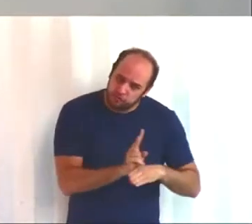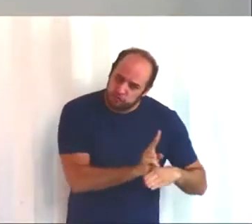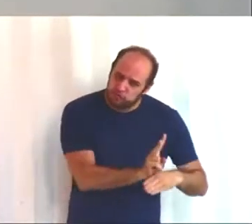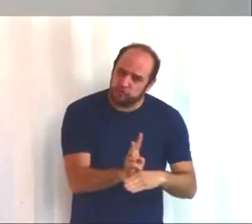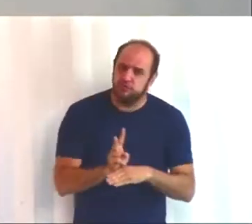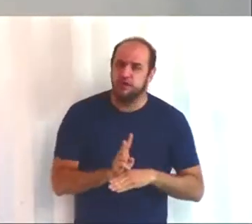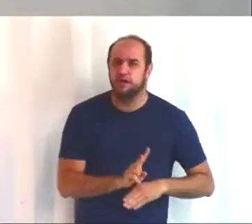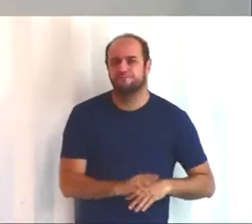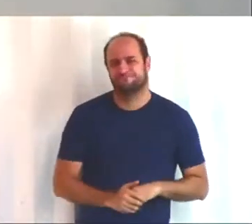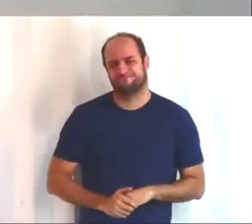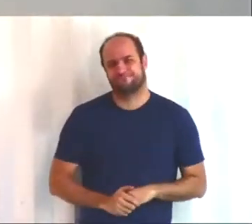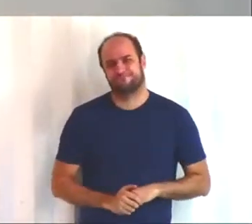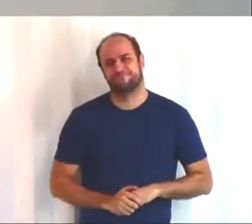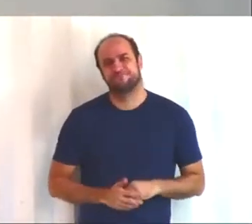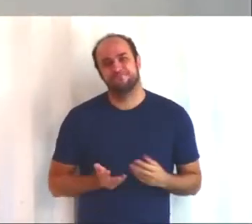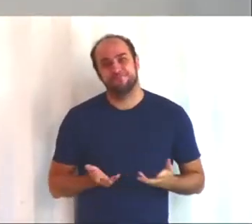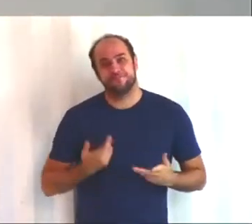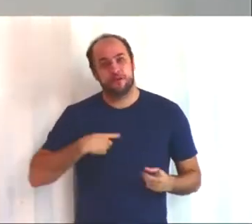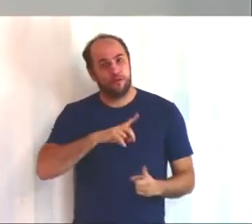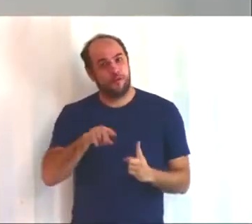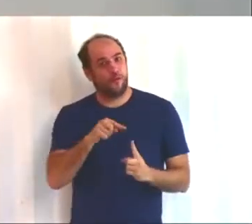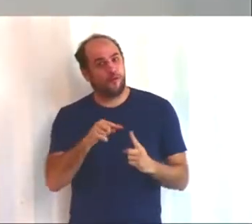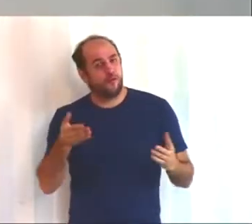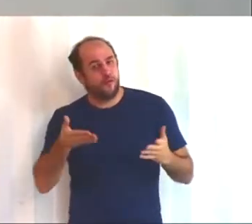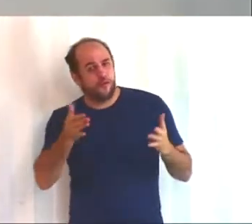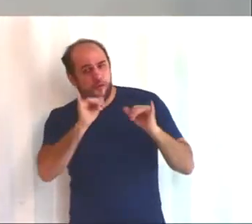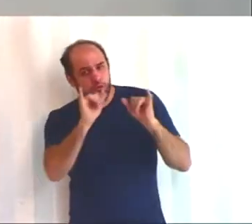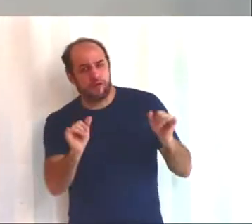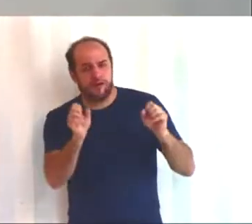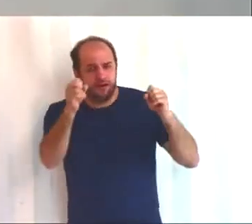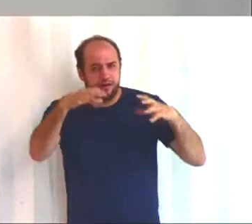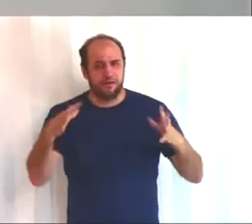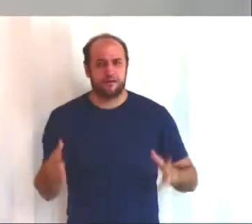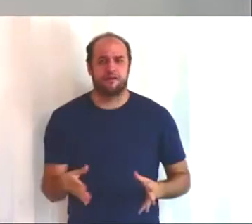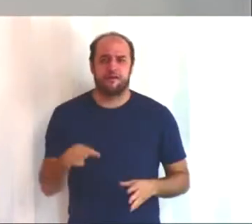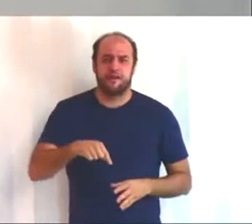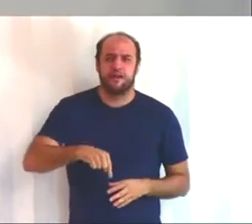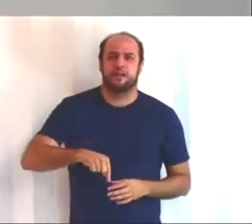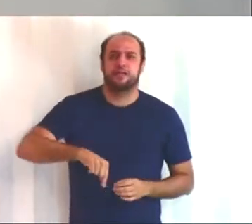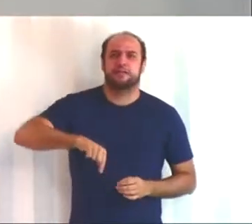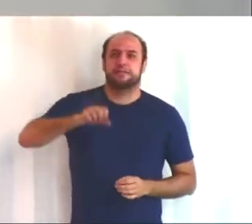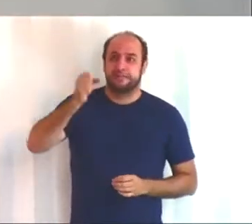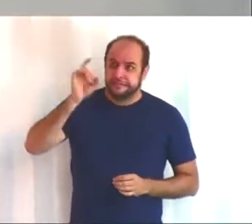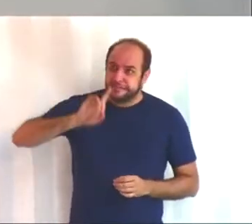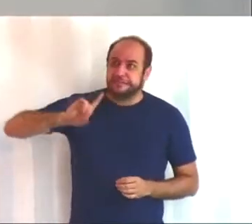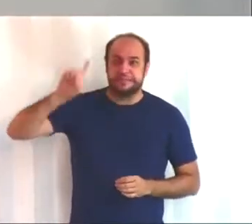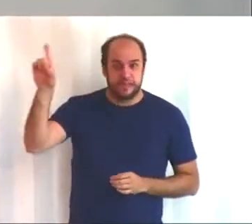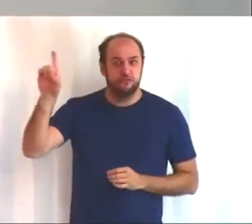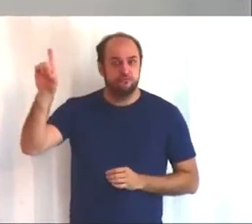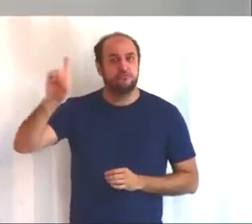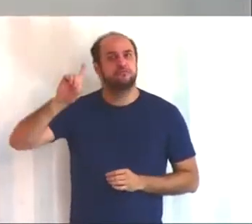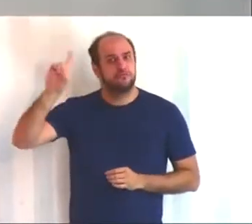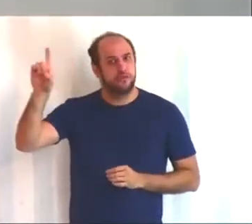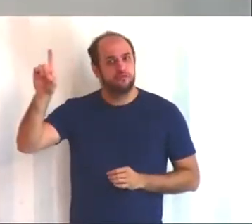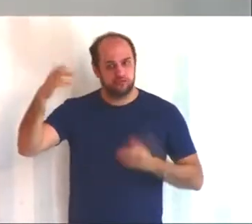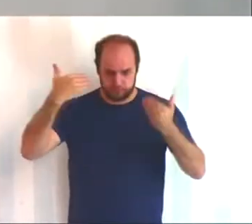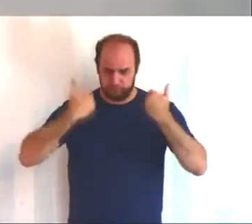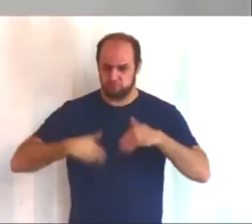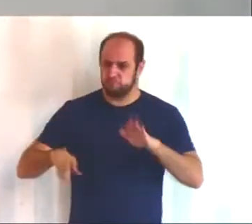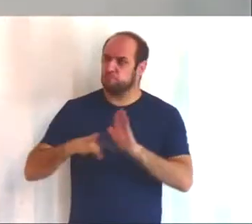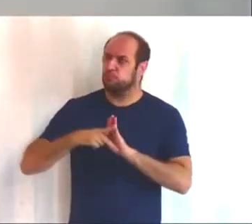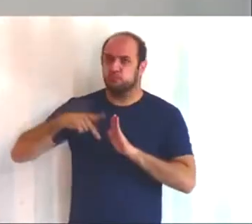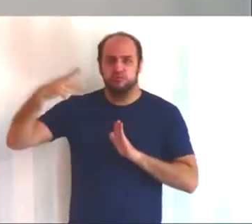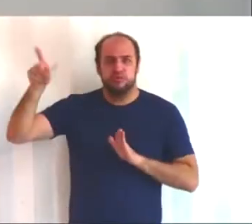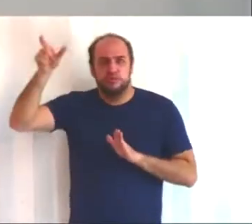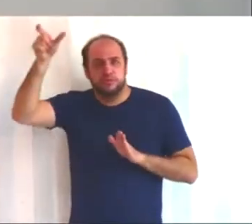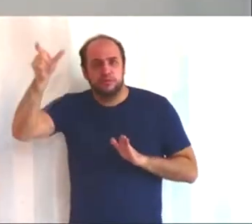ele protege os seus. Então, meu objetivo é falar sobre isso, que este é Deus, que assim Deus é, que assim Deus se